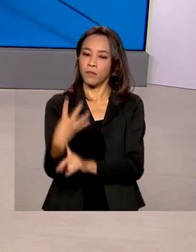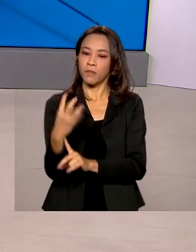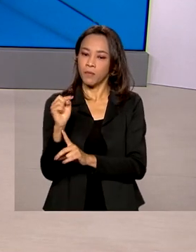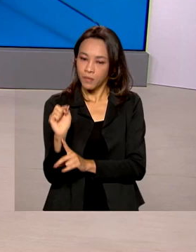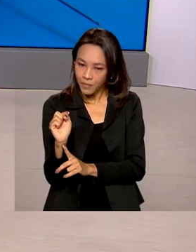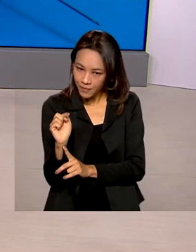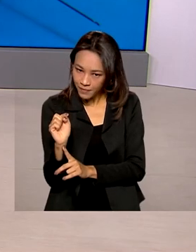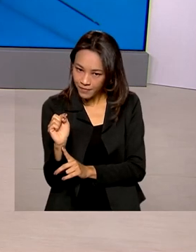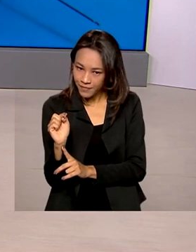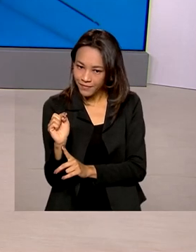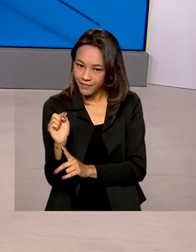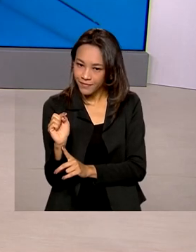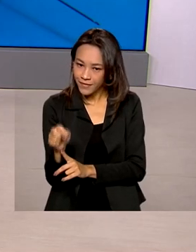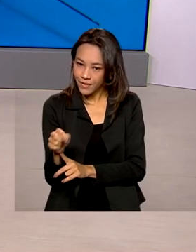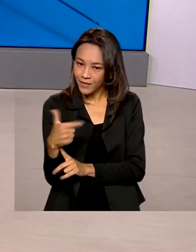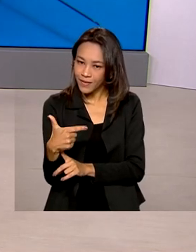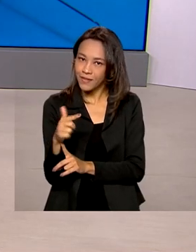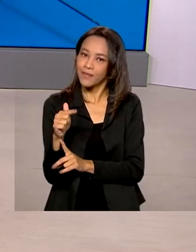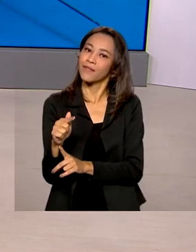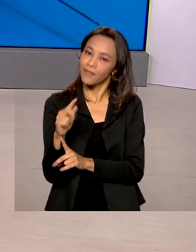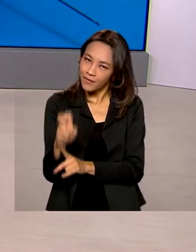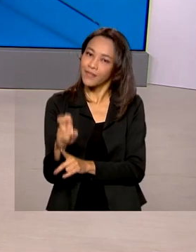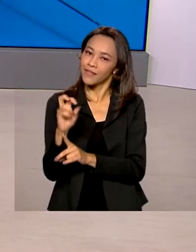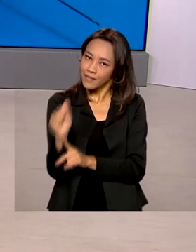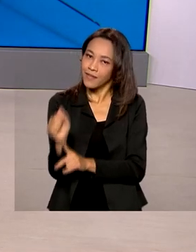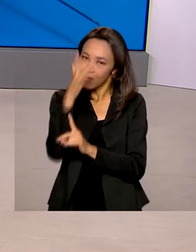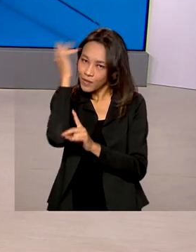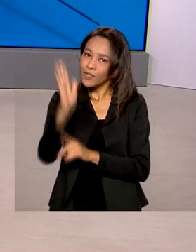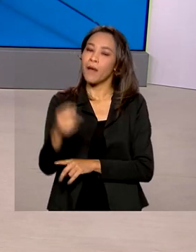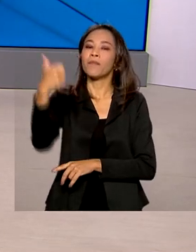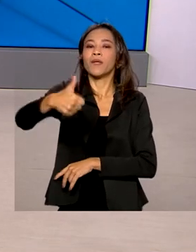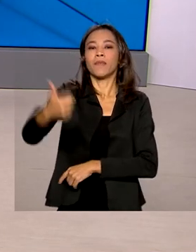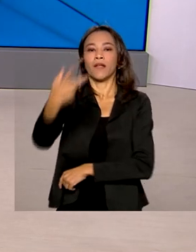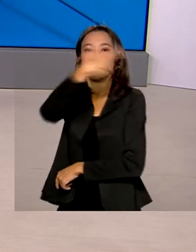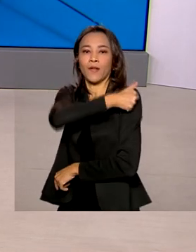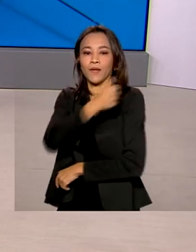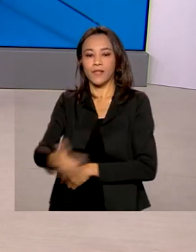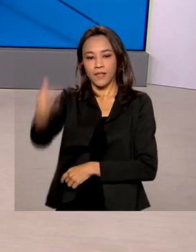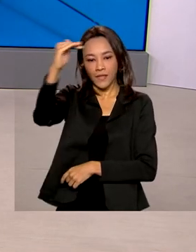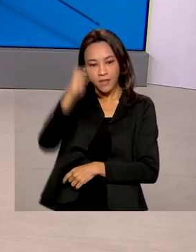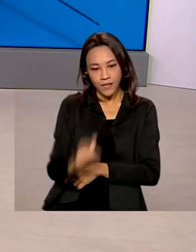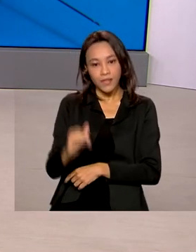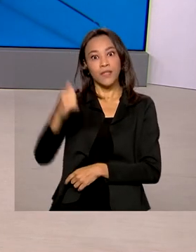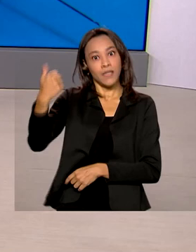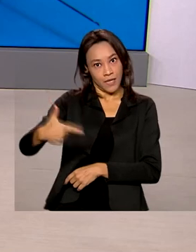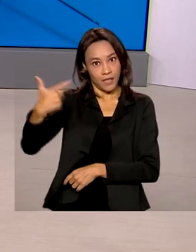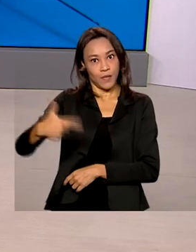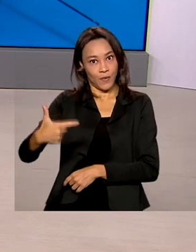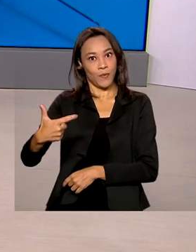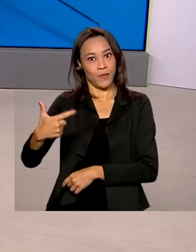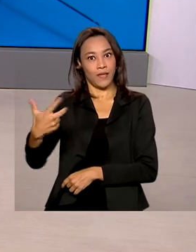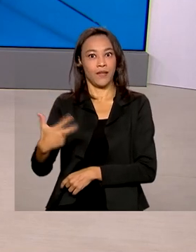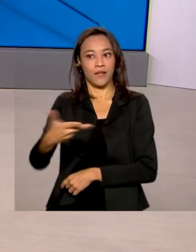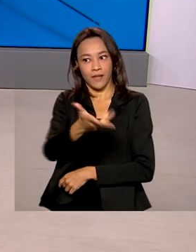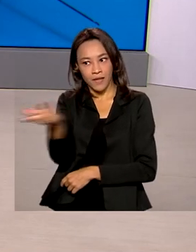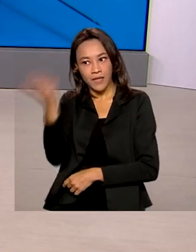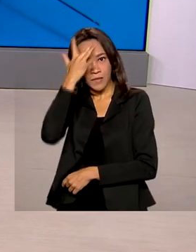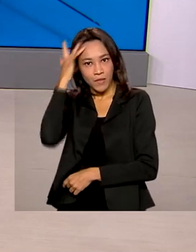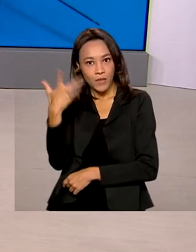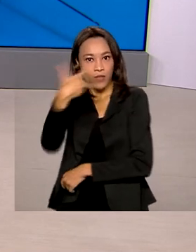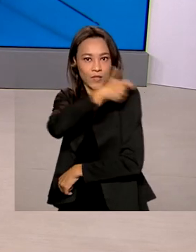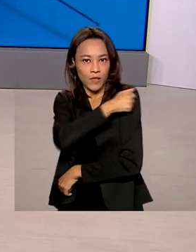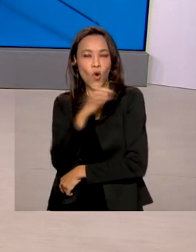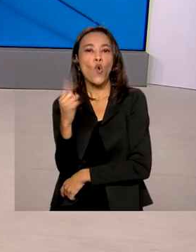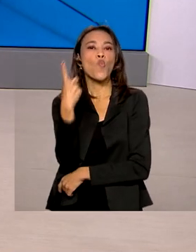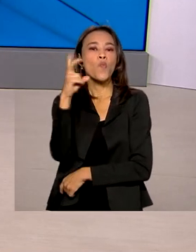cinco 257 pessoas tomaram a primeira dose e o número de brasileiros que tomaram a segunda dose da vacina ou